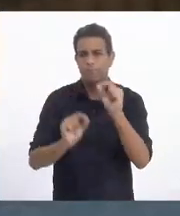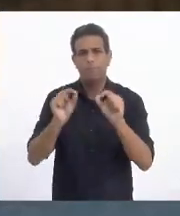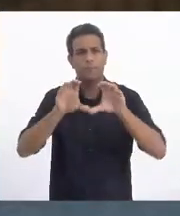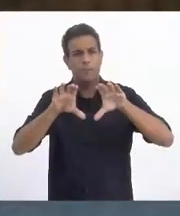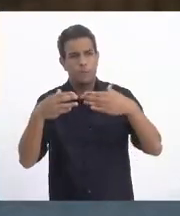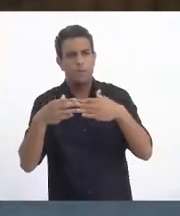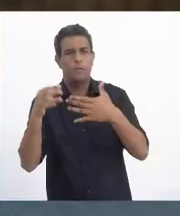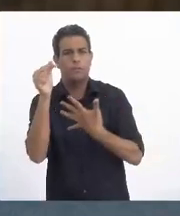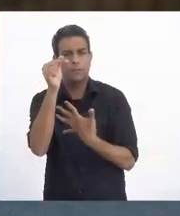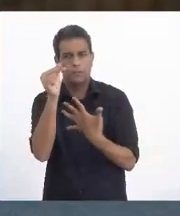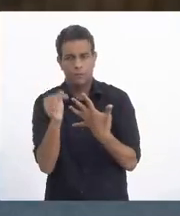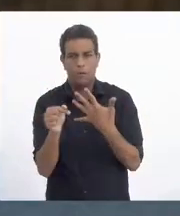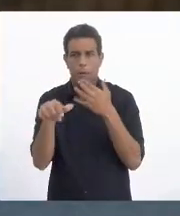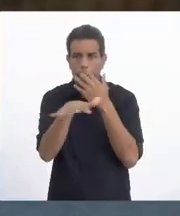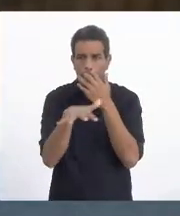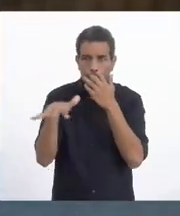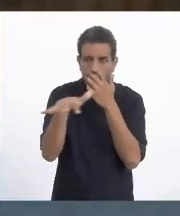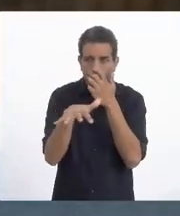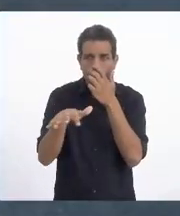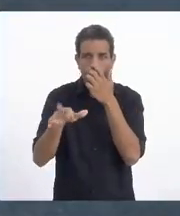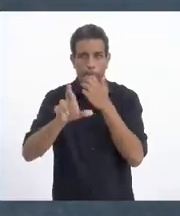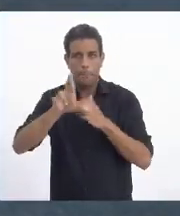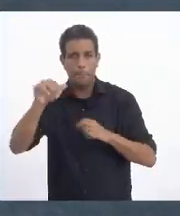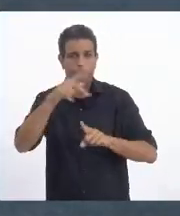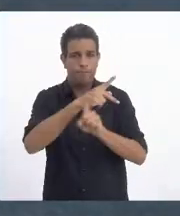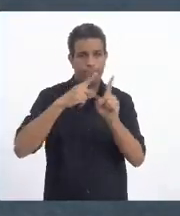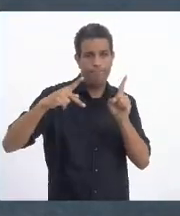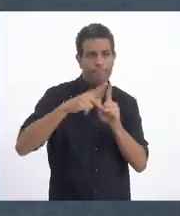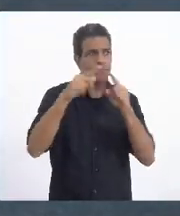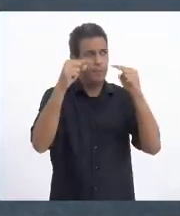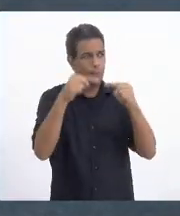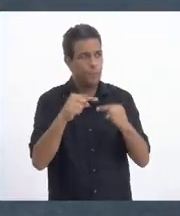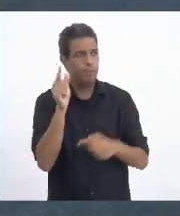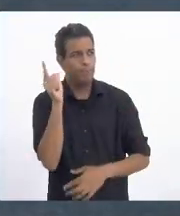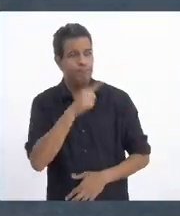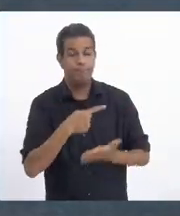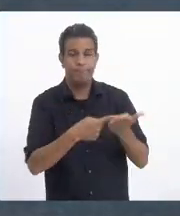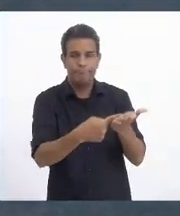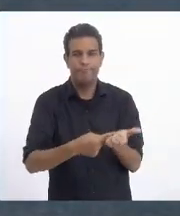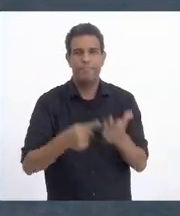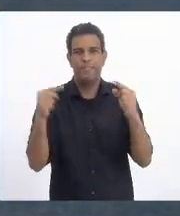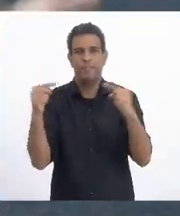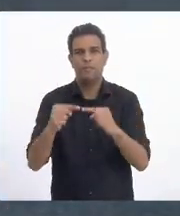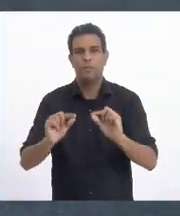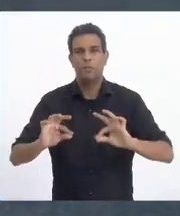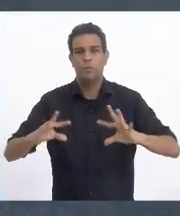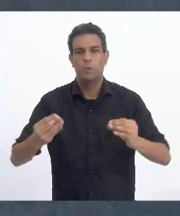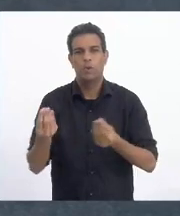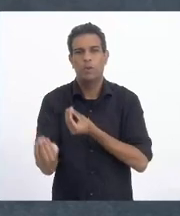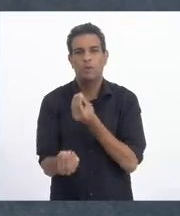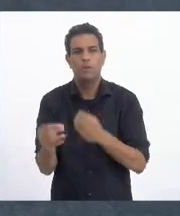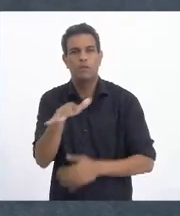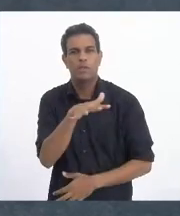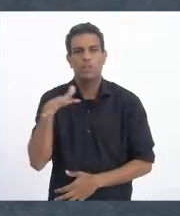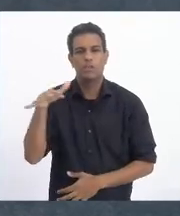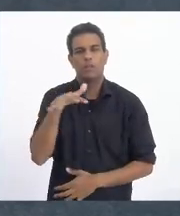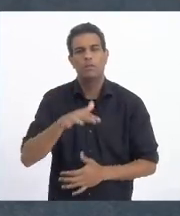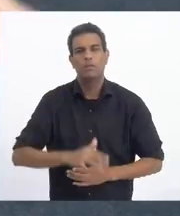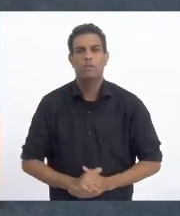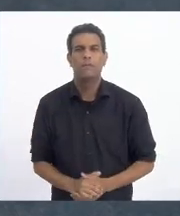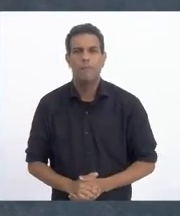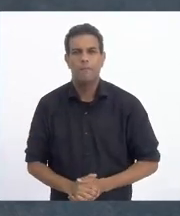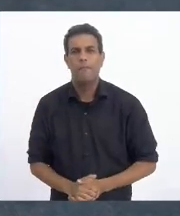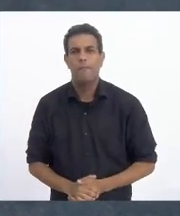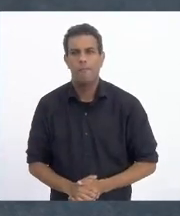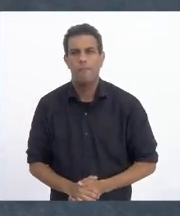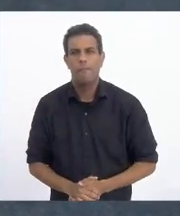ao Parlamento, ao Rio Previdência, que olhem isso urgente. Como os companheiros aqui precederam,